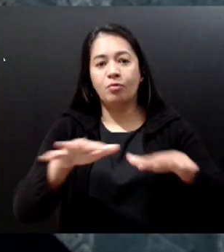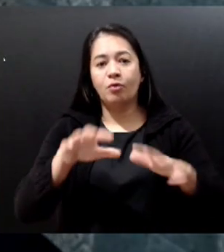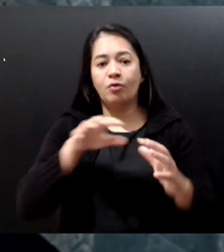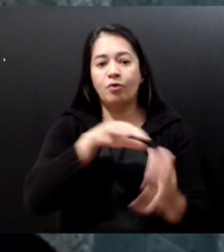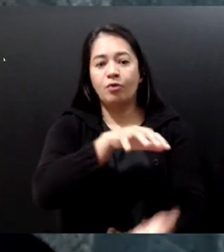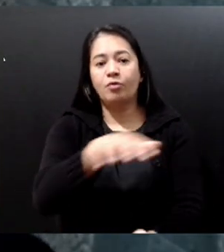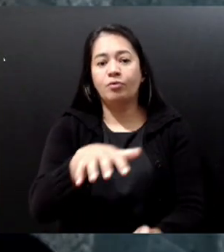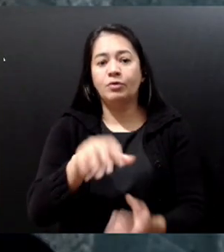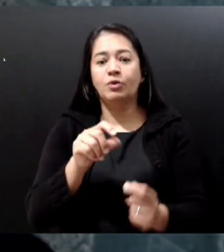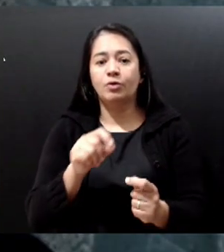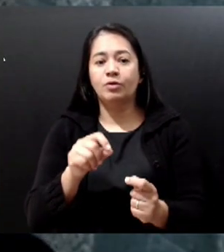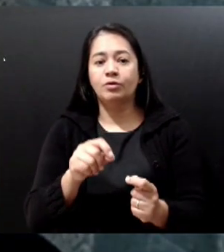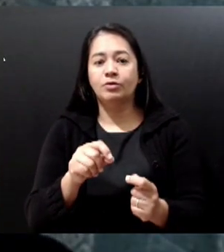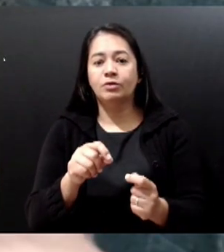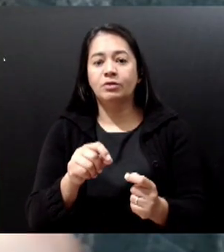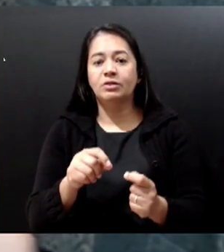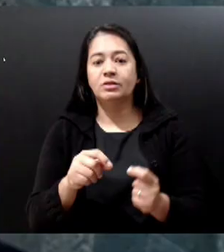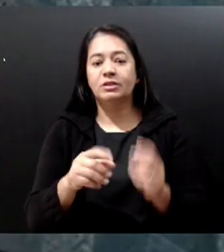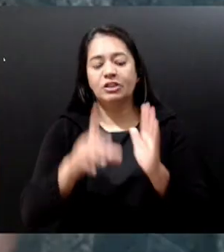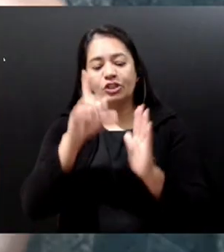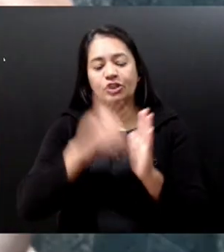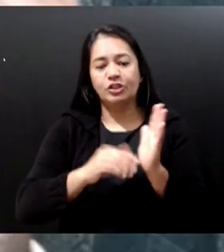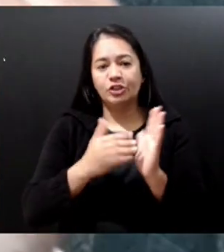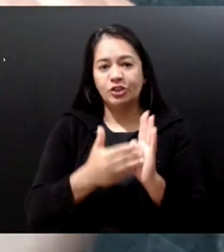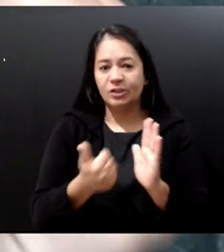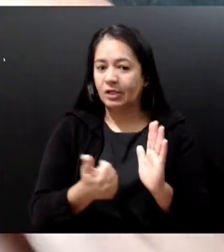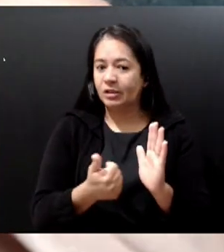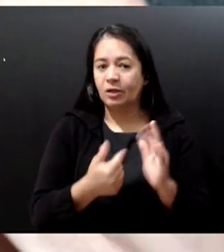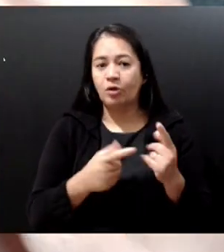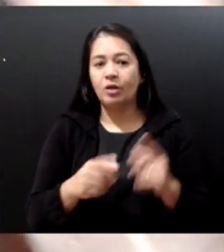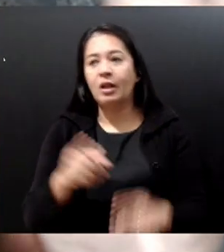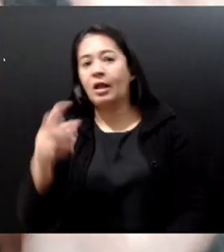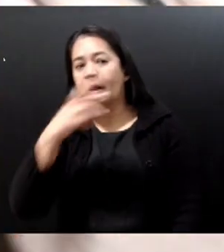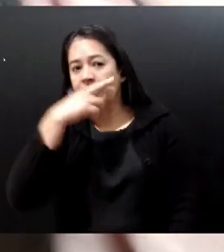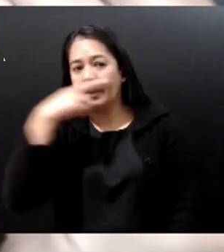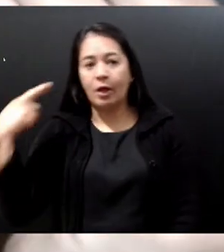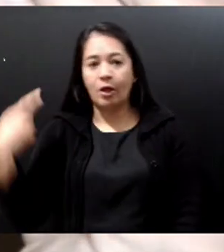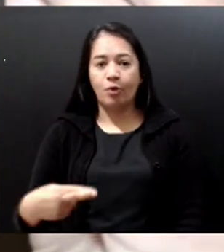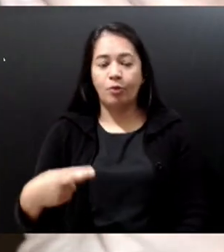Então, você tem na Rússia a união